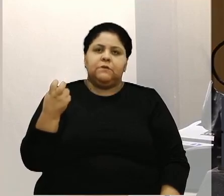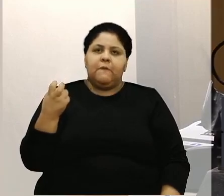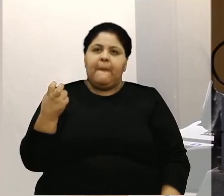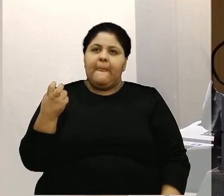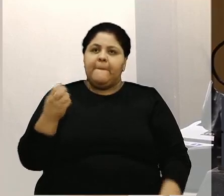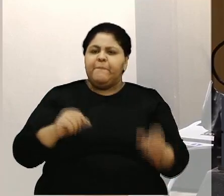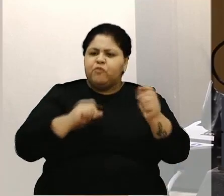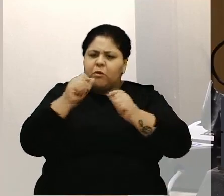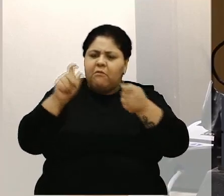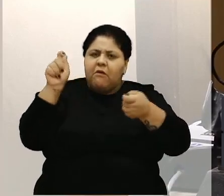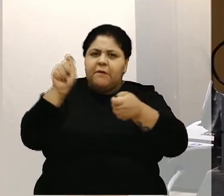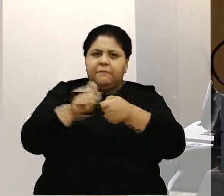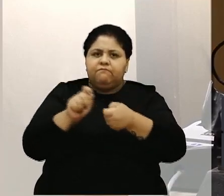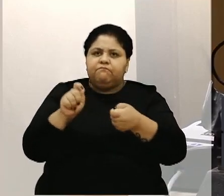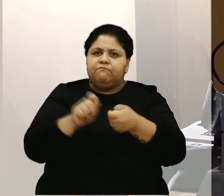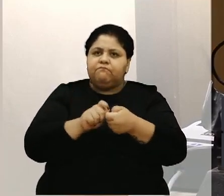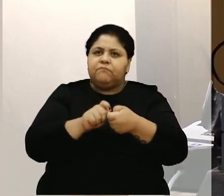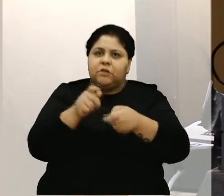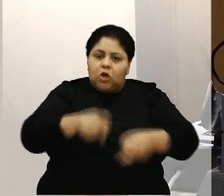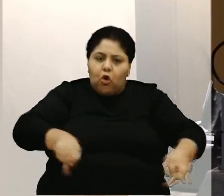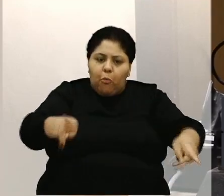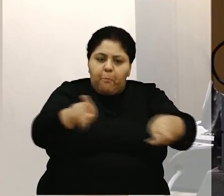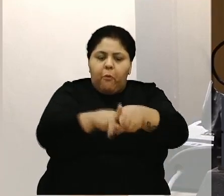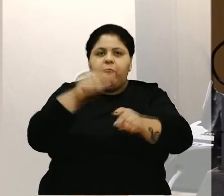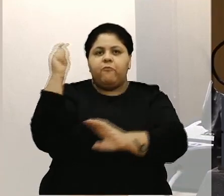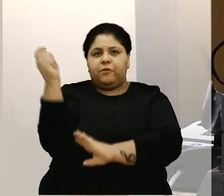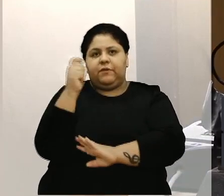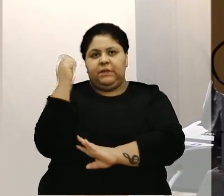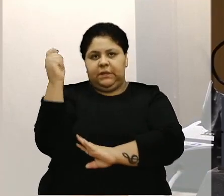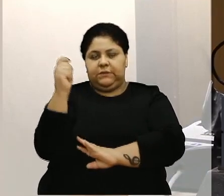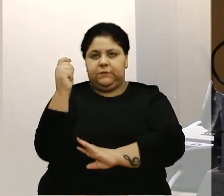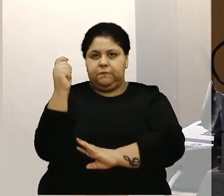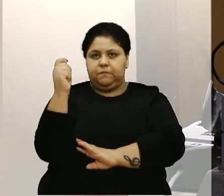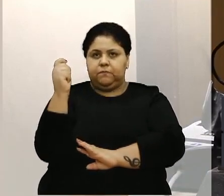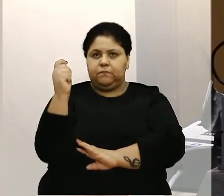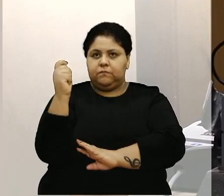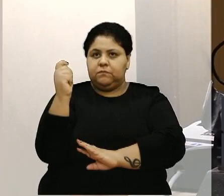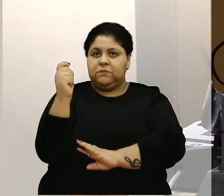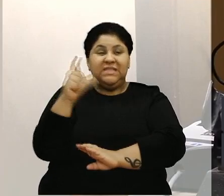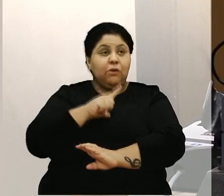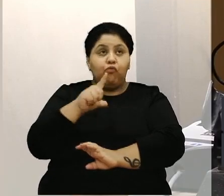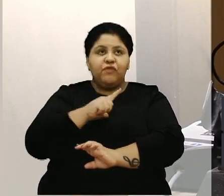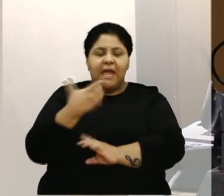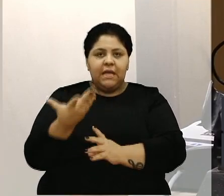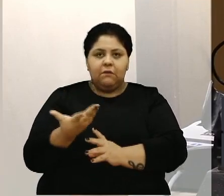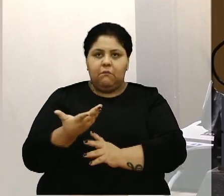o que fizeram com o povo rio-grandense. O cara não tem